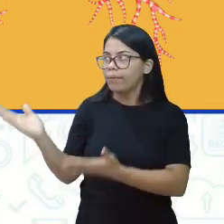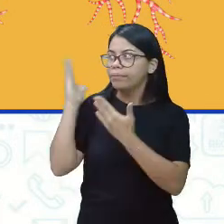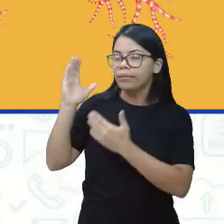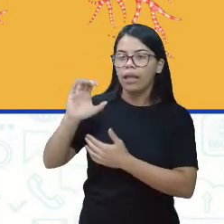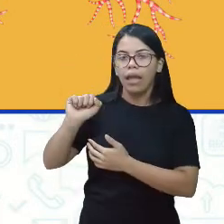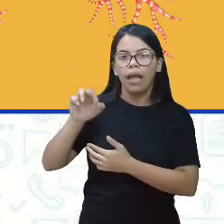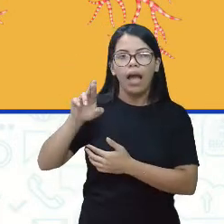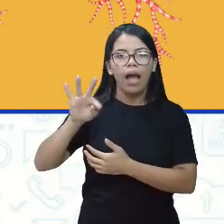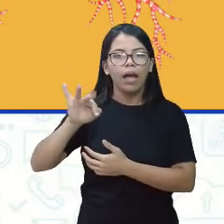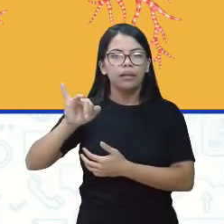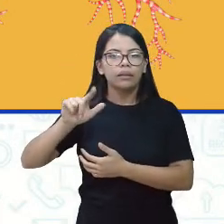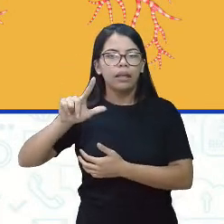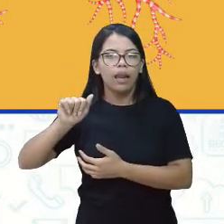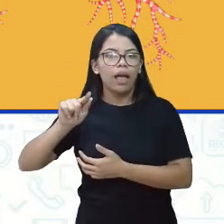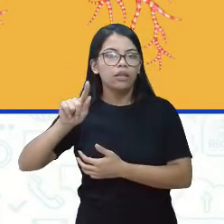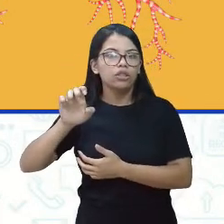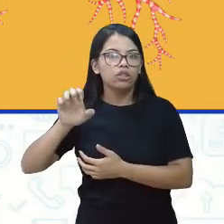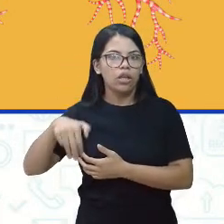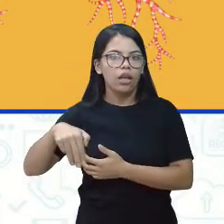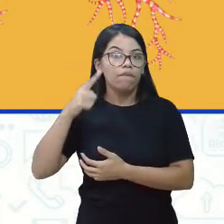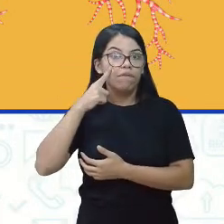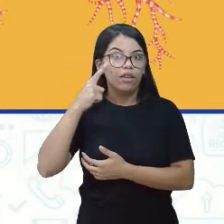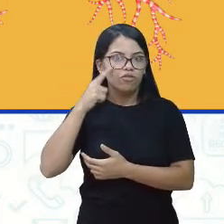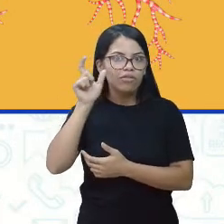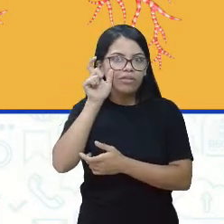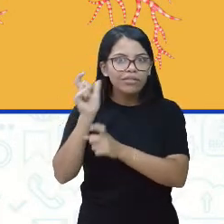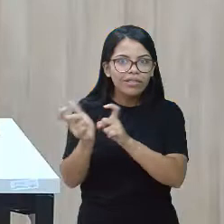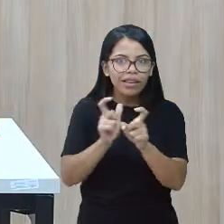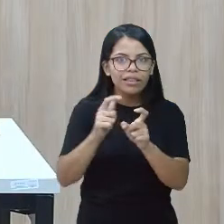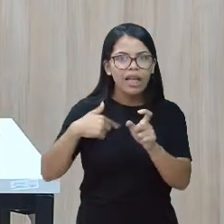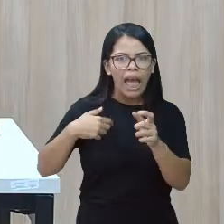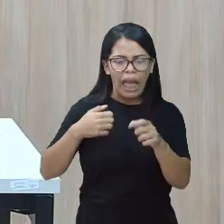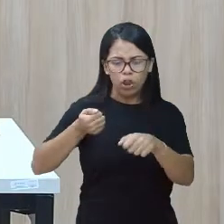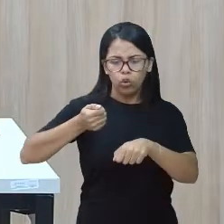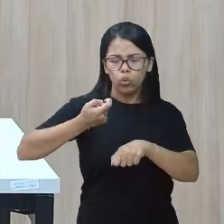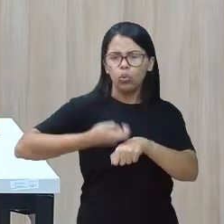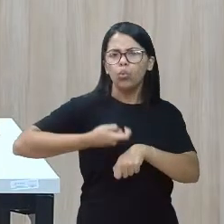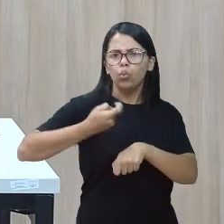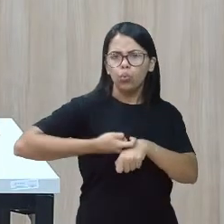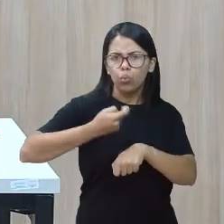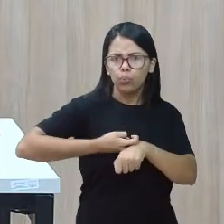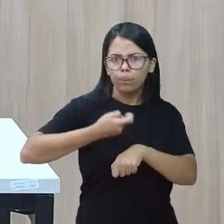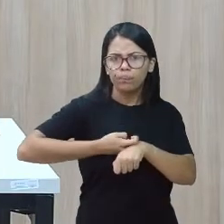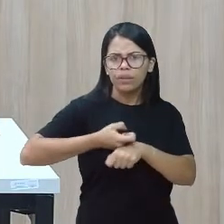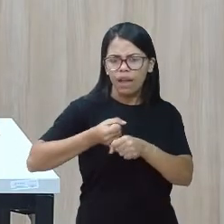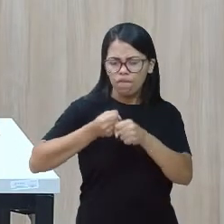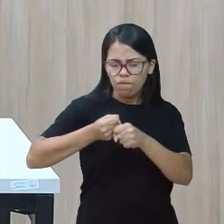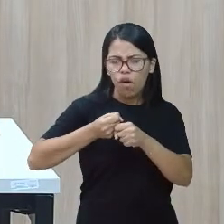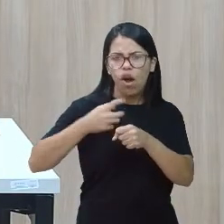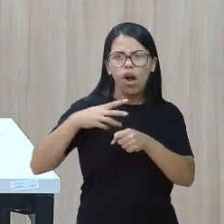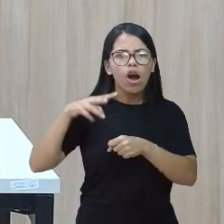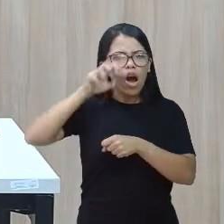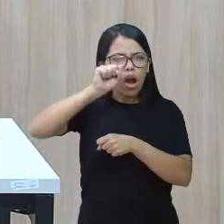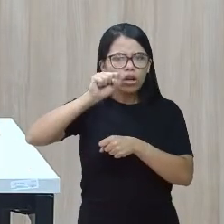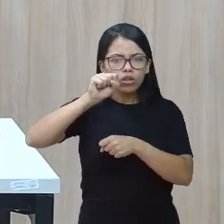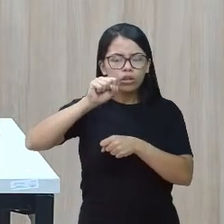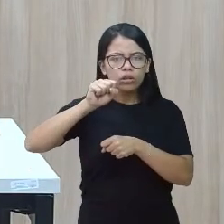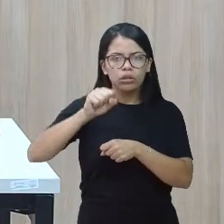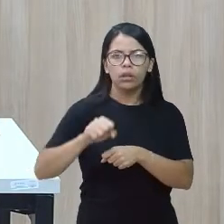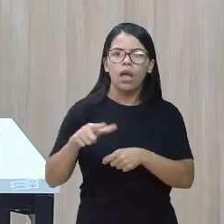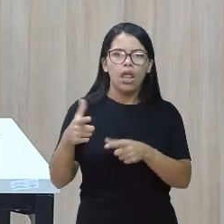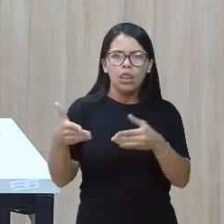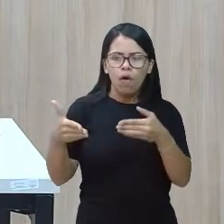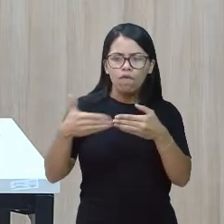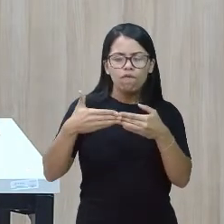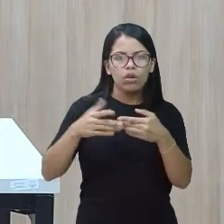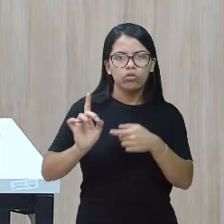que interessante, pessoal. É um tecido rígido, é um tecido, né, cartilaginoso rígido, ele não vai